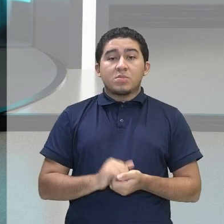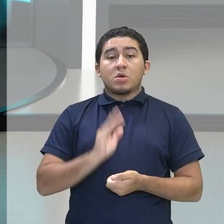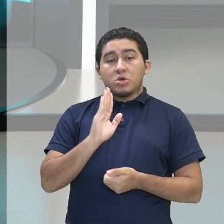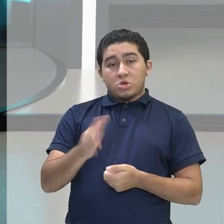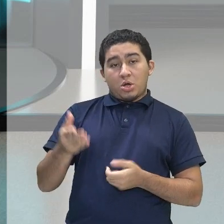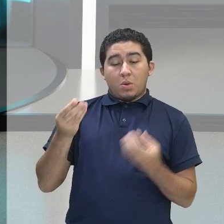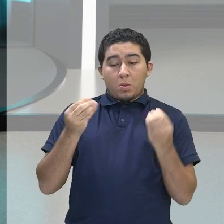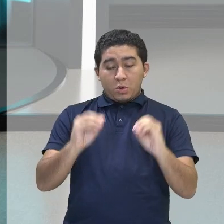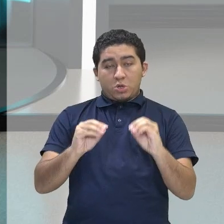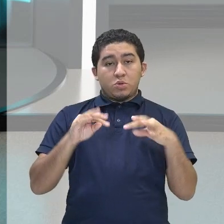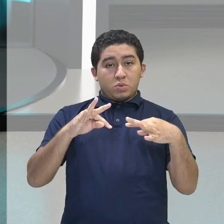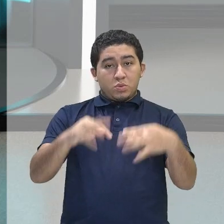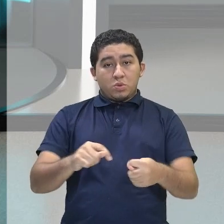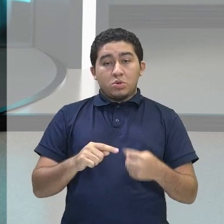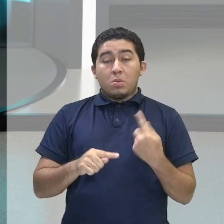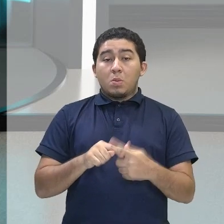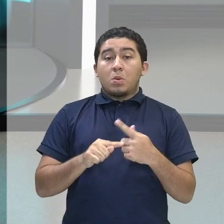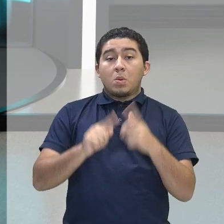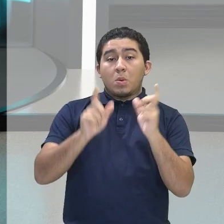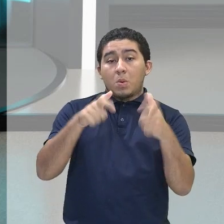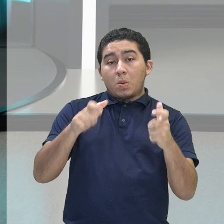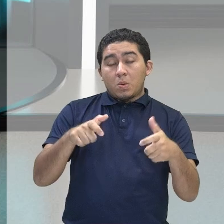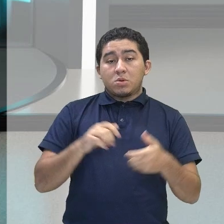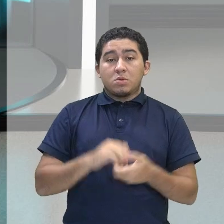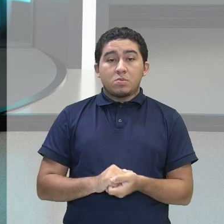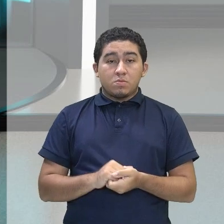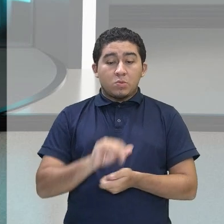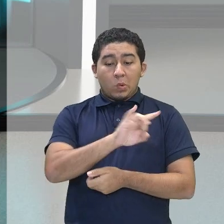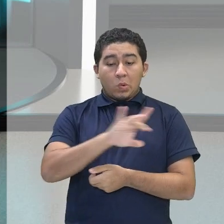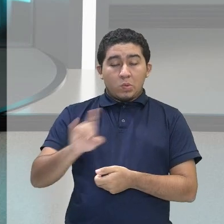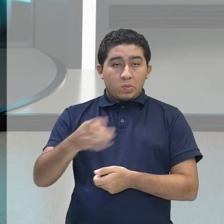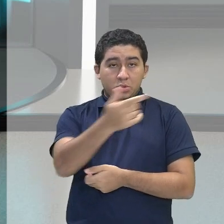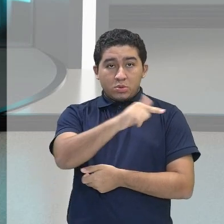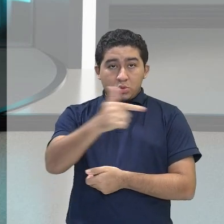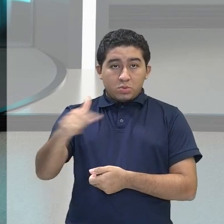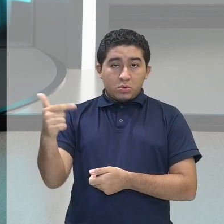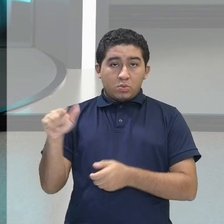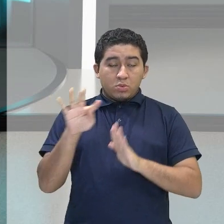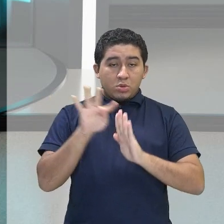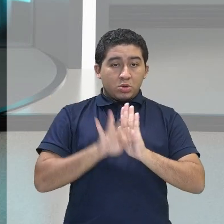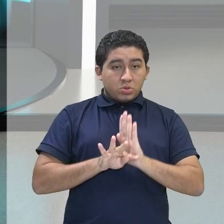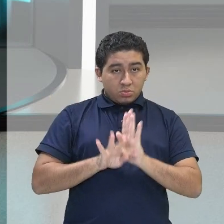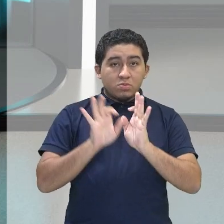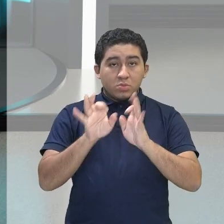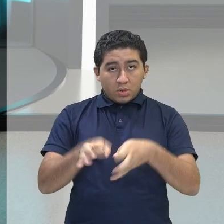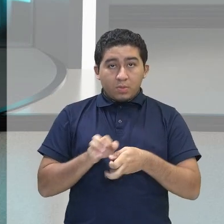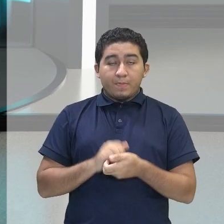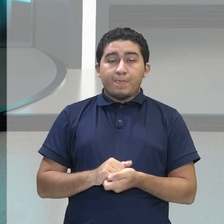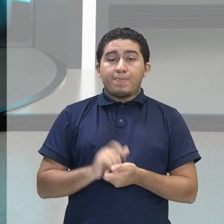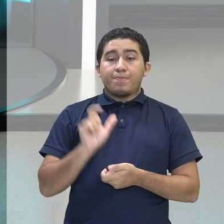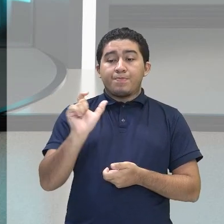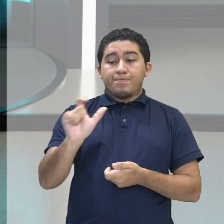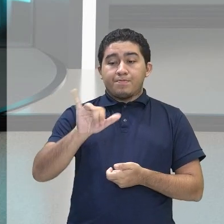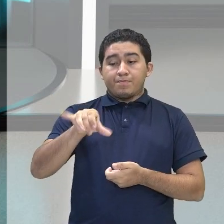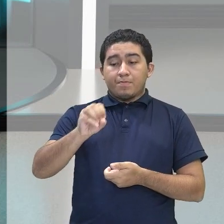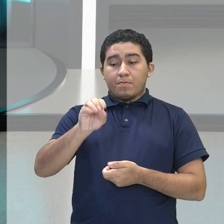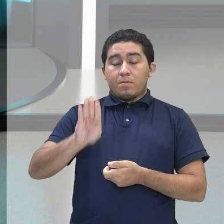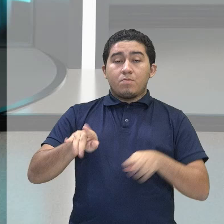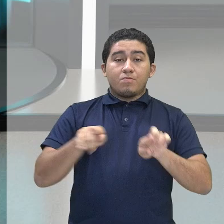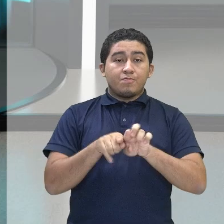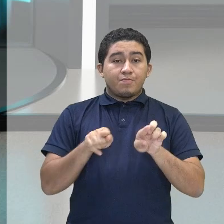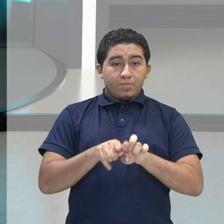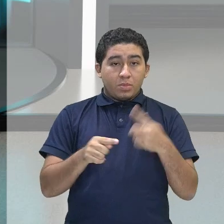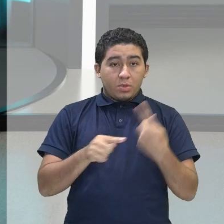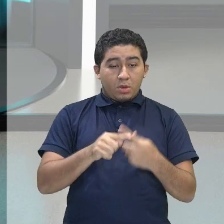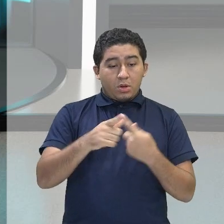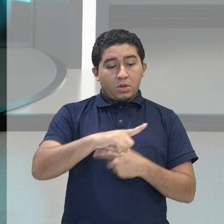quê? Porque todas essas aqui aparecem várias vezes no texto, ok? Então, a palavra job também está marcada, porque ela